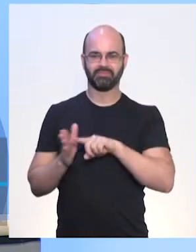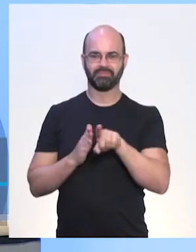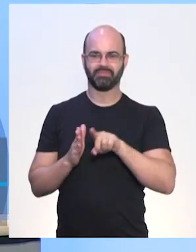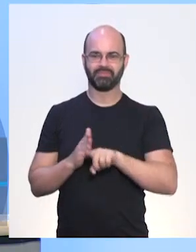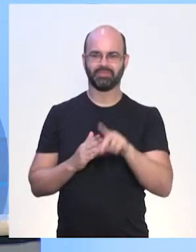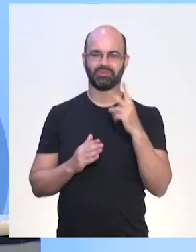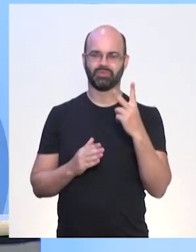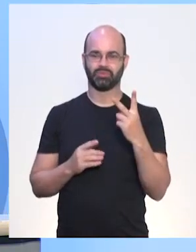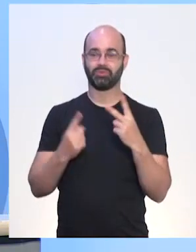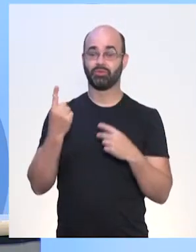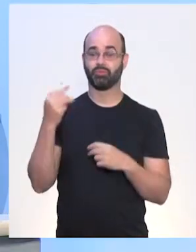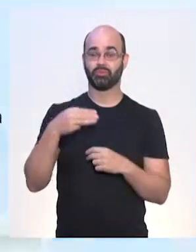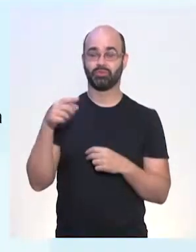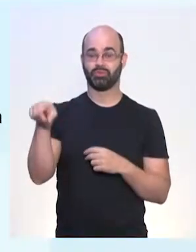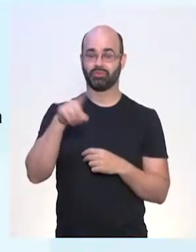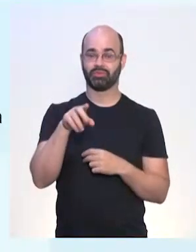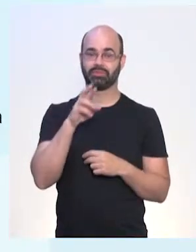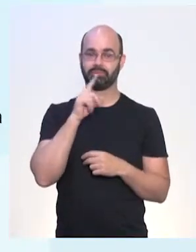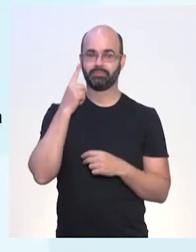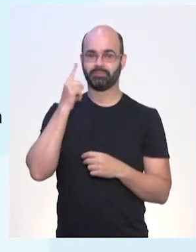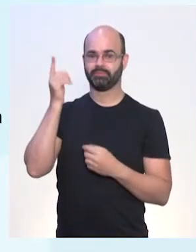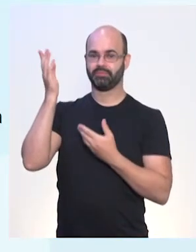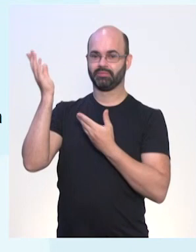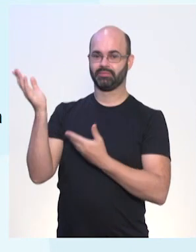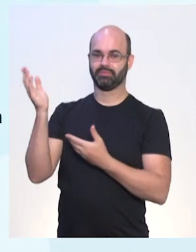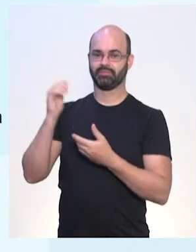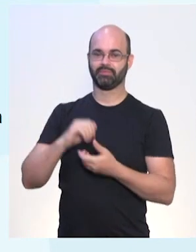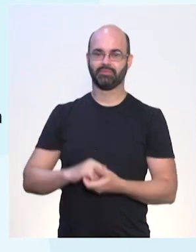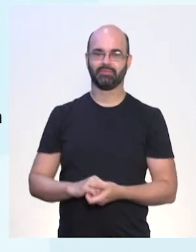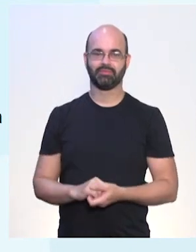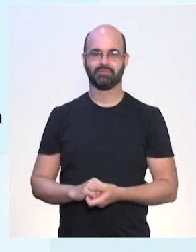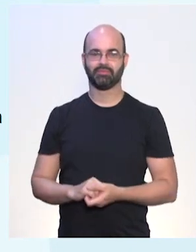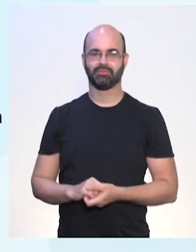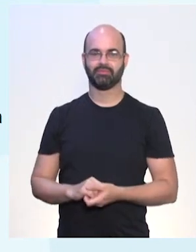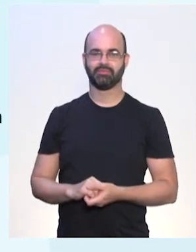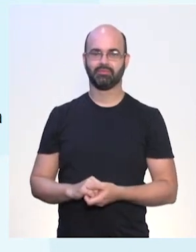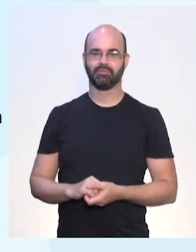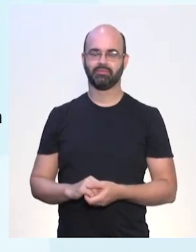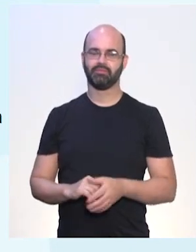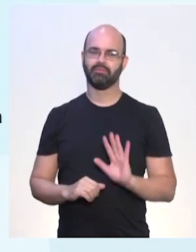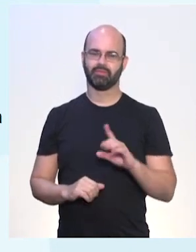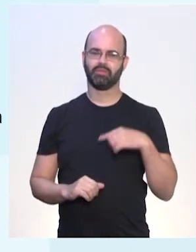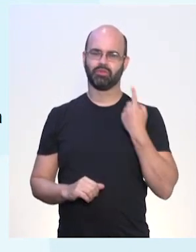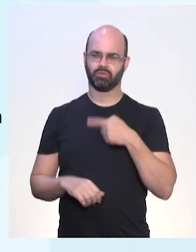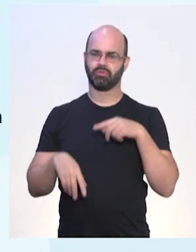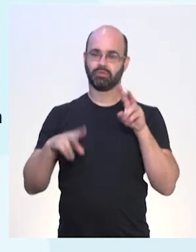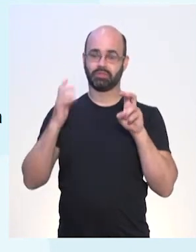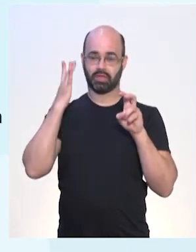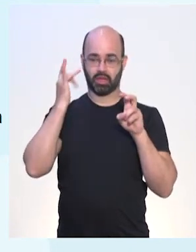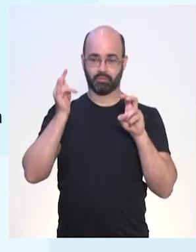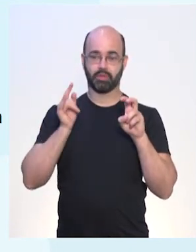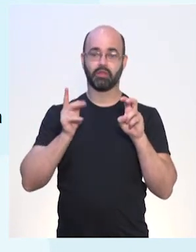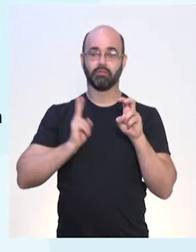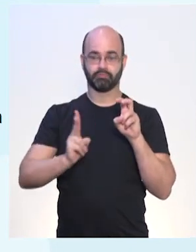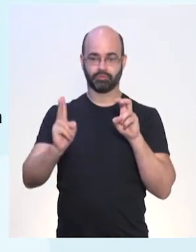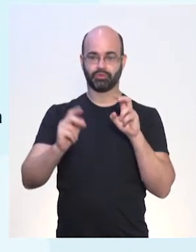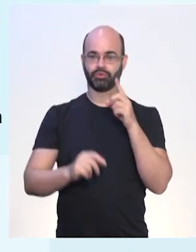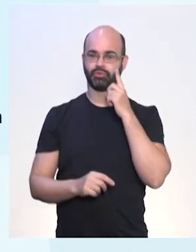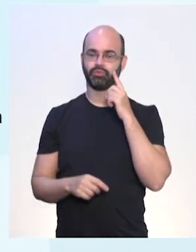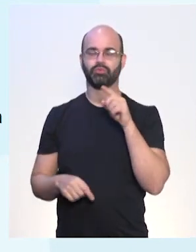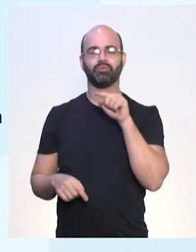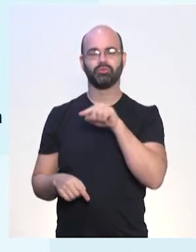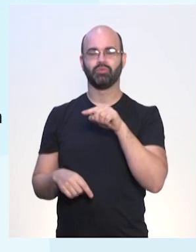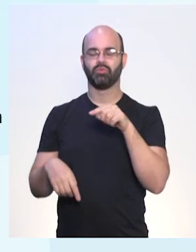questões Zinho sair vou dar um minuto para vocês pode colocar na próximo mas a gente vai continuar falando sobre esse assunto amanhã tá bom